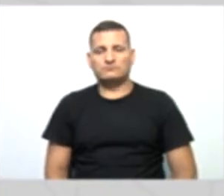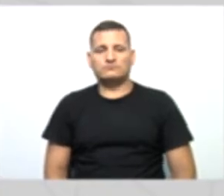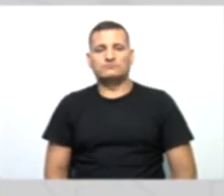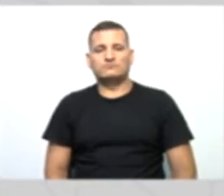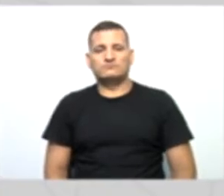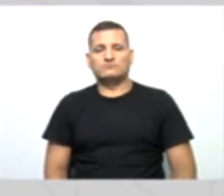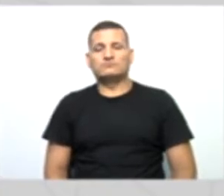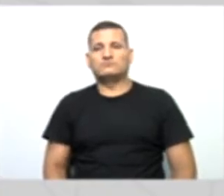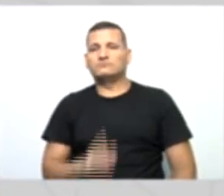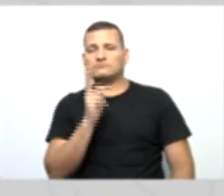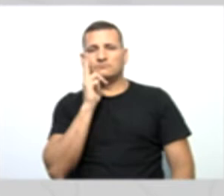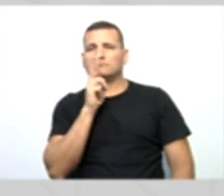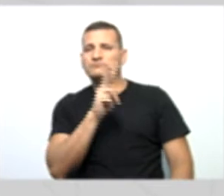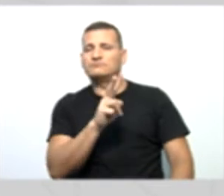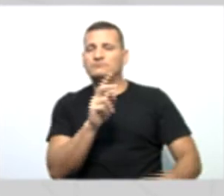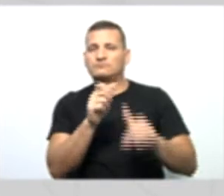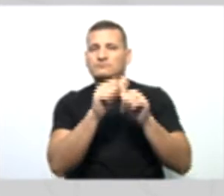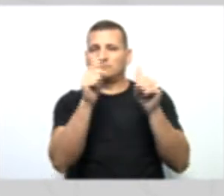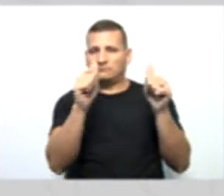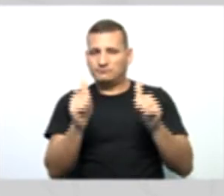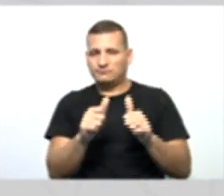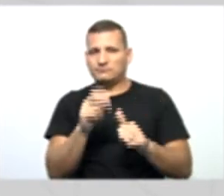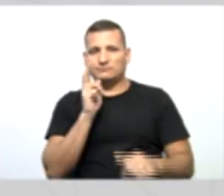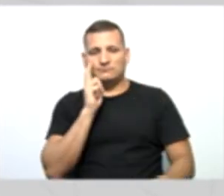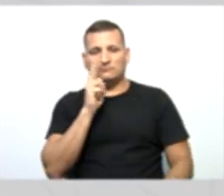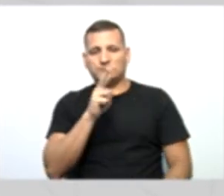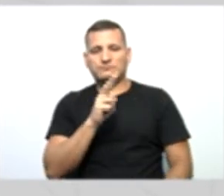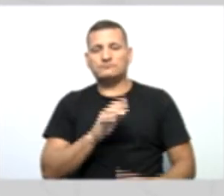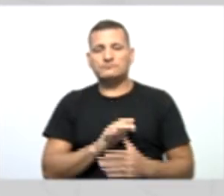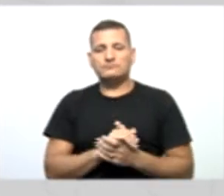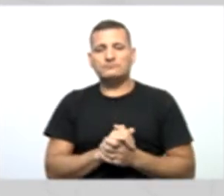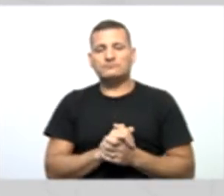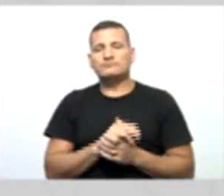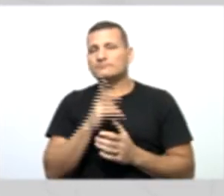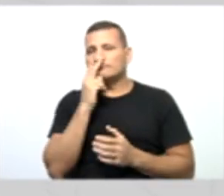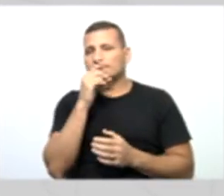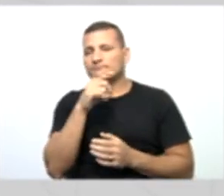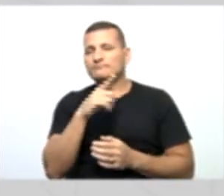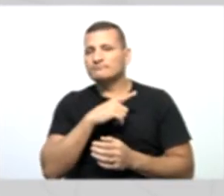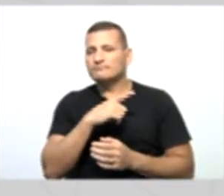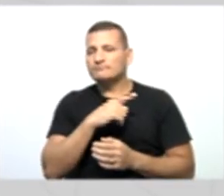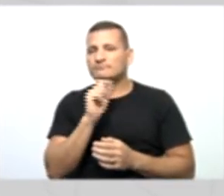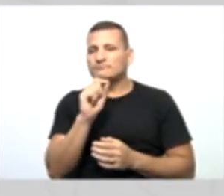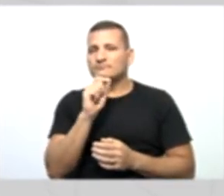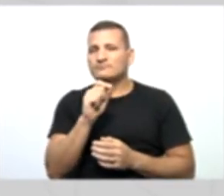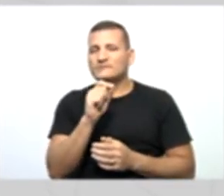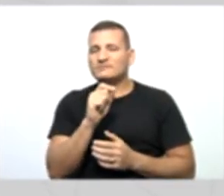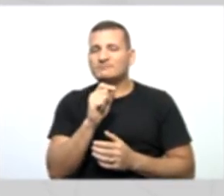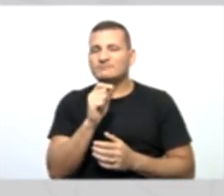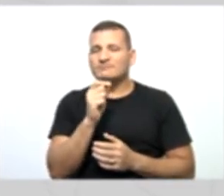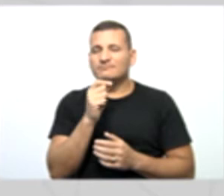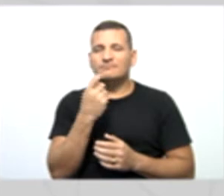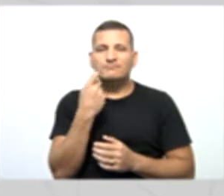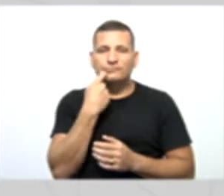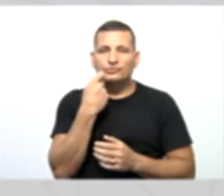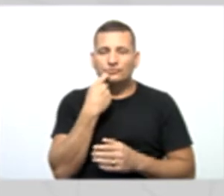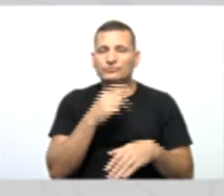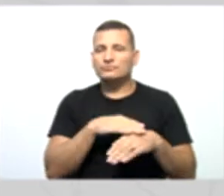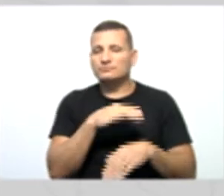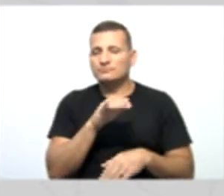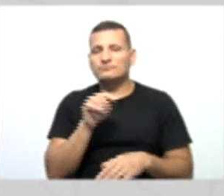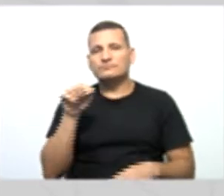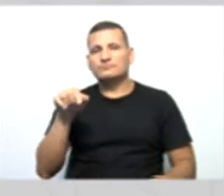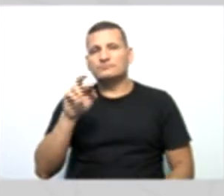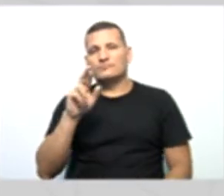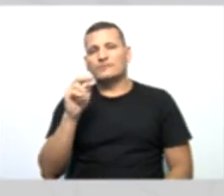nas imagens temos uma predominância do peixe, né? Aqui seria talvez uma ração,